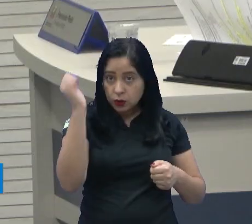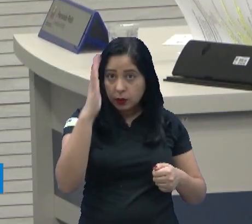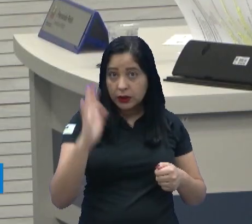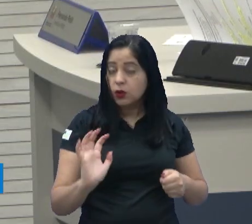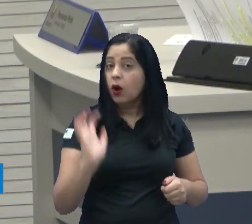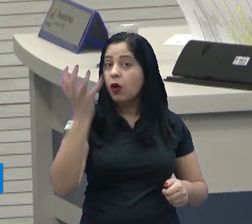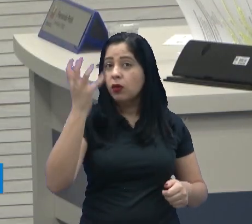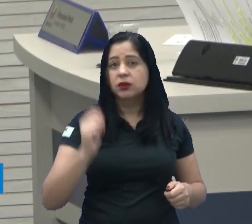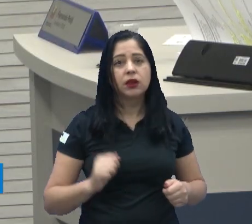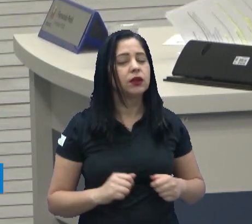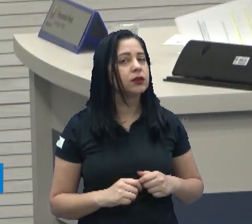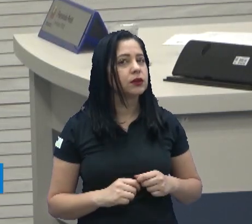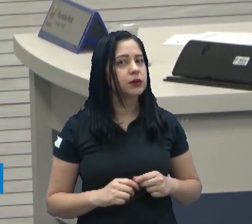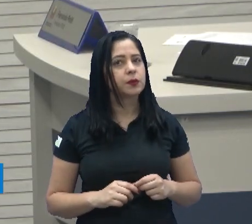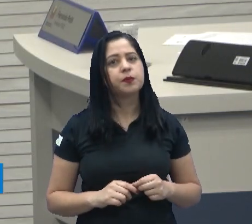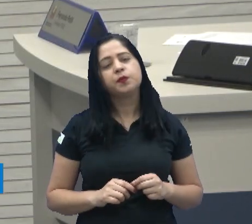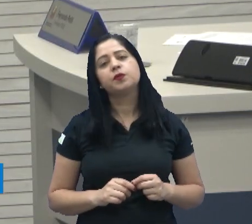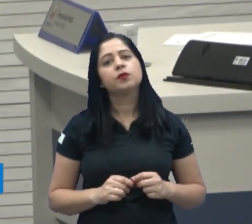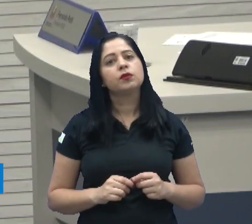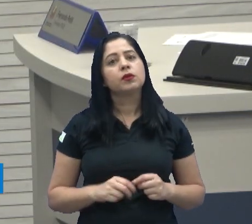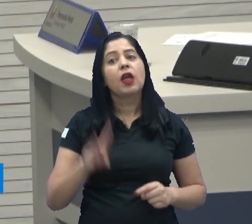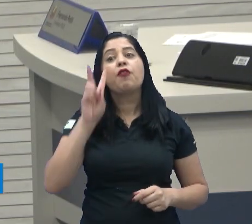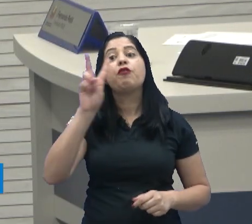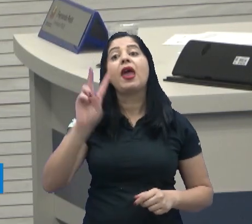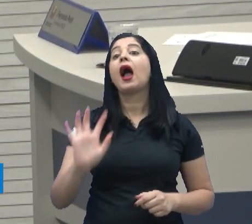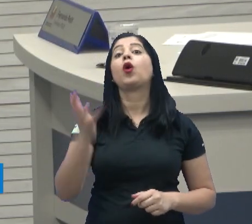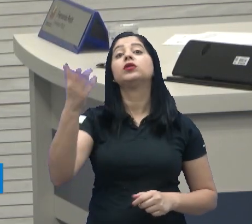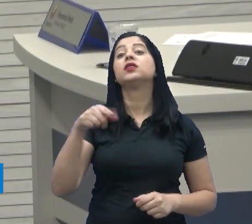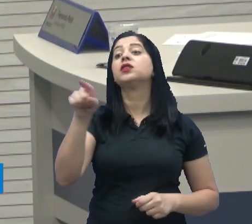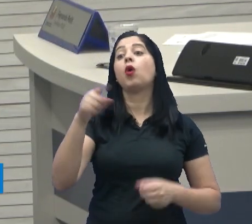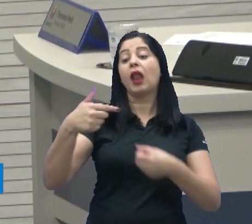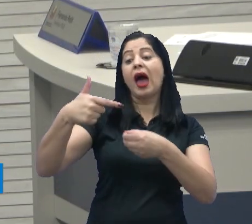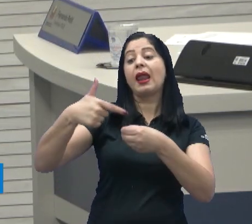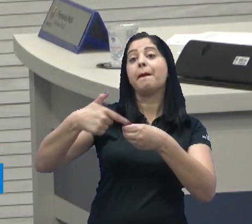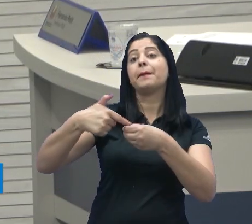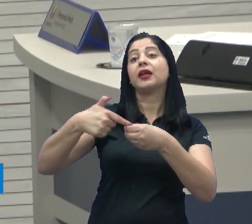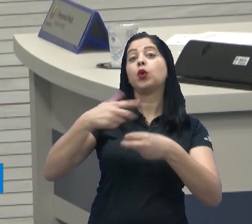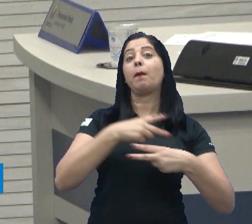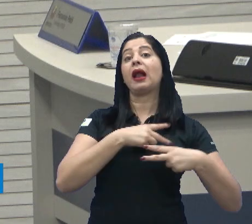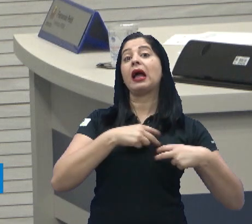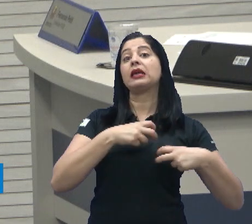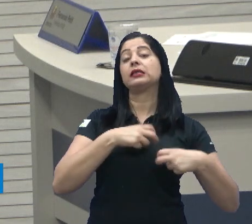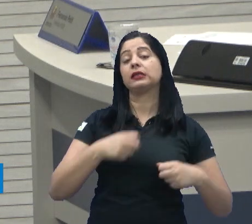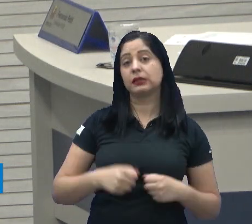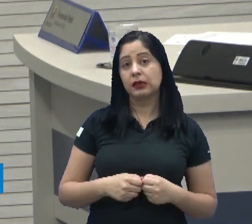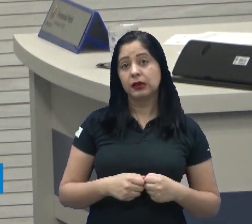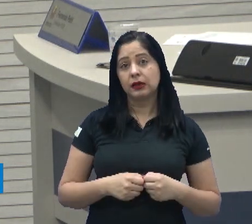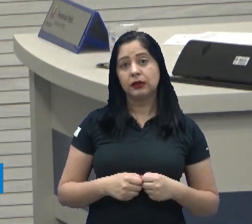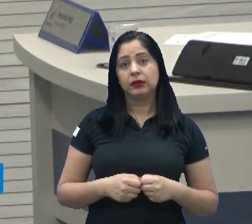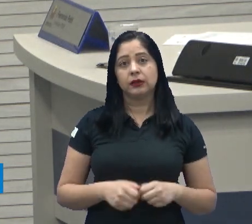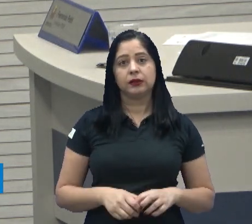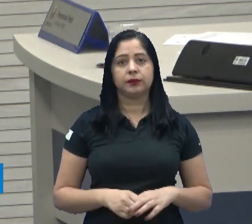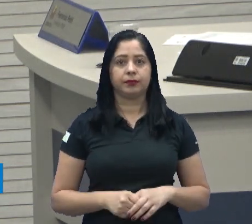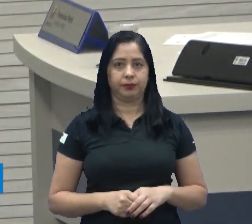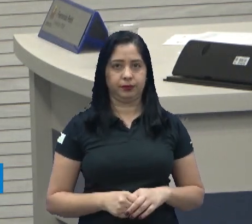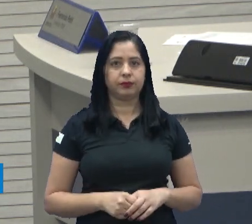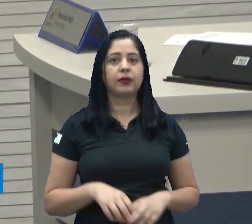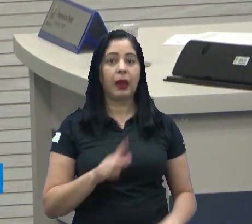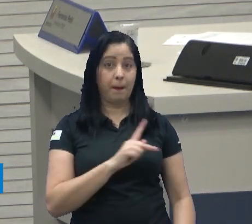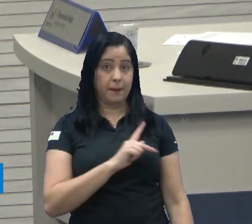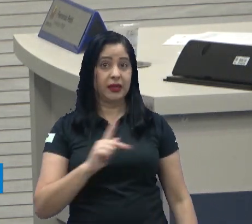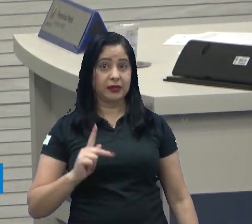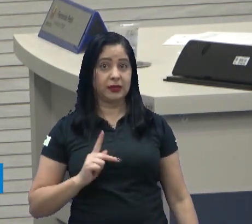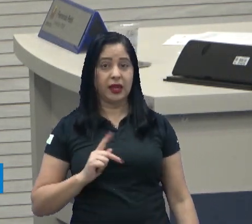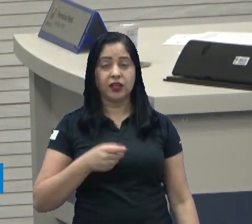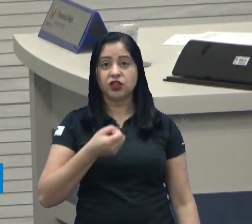evidente. Veja o que fizeram com a Petrobras, veja o valor da Petrobras hoje. Por isso que se defendeu, eu falei isso. Presidente, esse é um áudio do